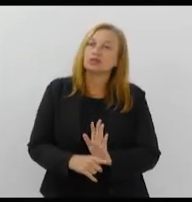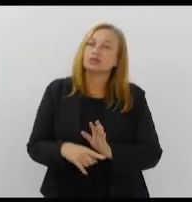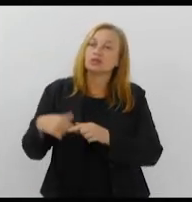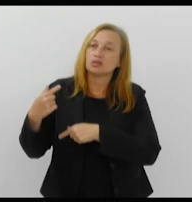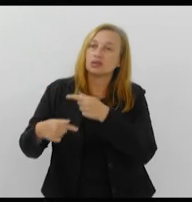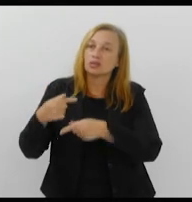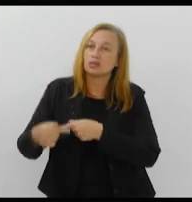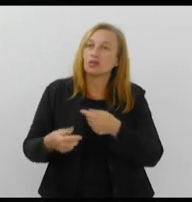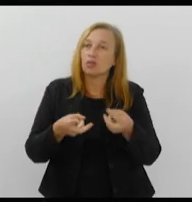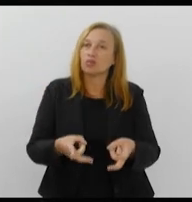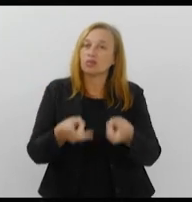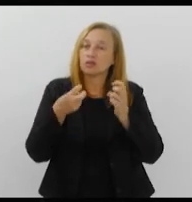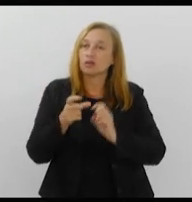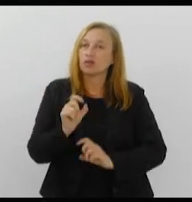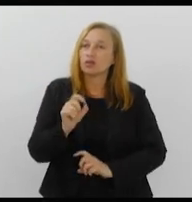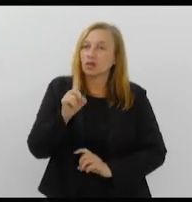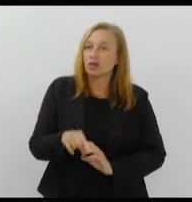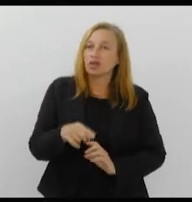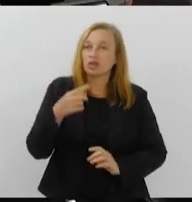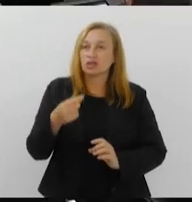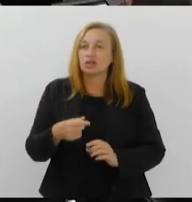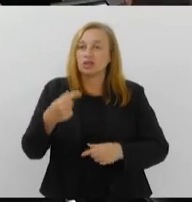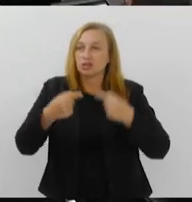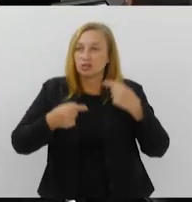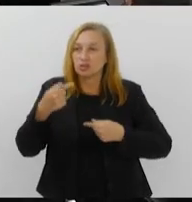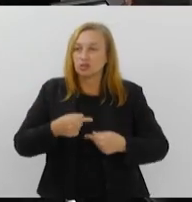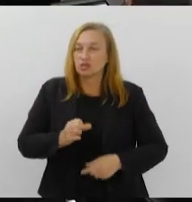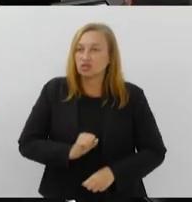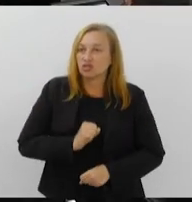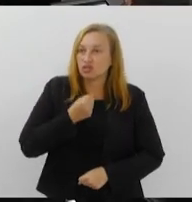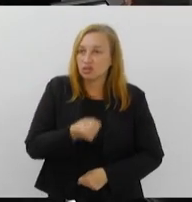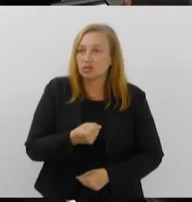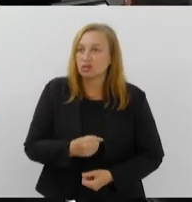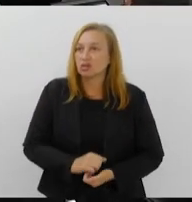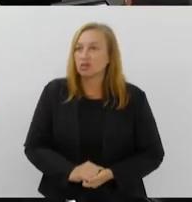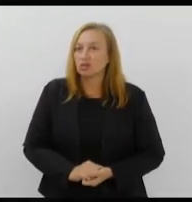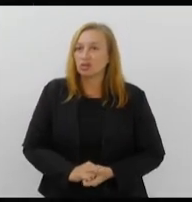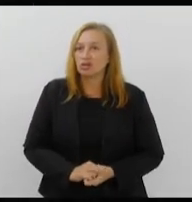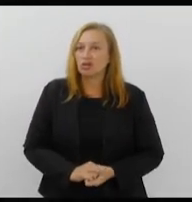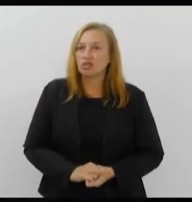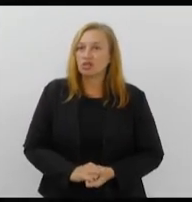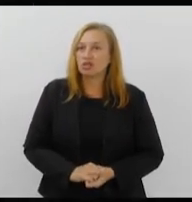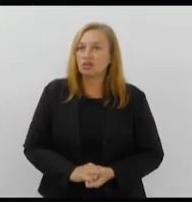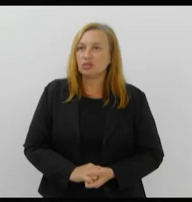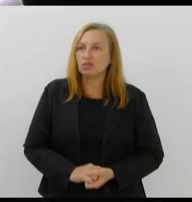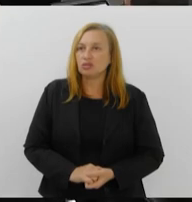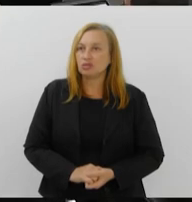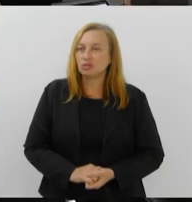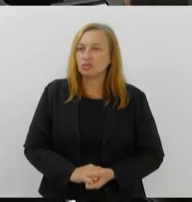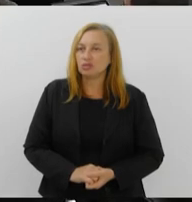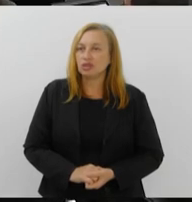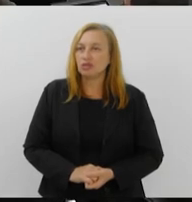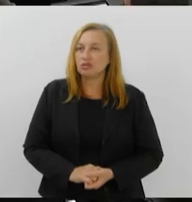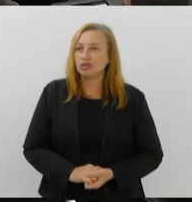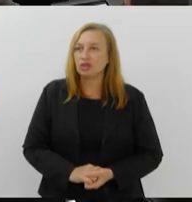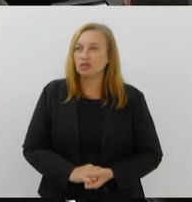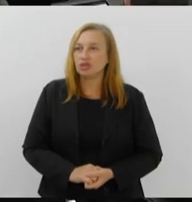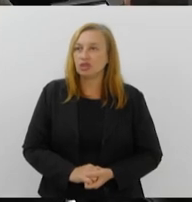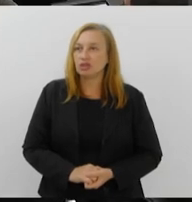a identificar o que é discurso de ódio. Vai contar com o nosso voto, evidentemente, favorável.